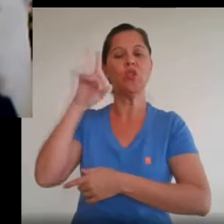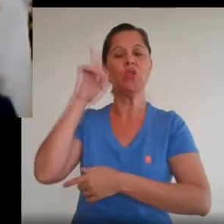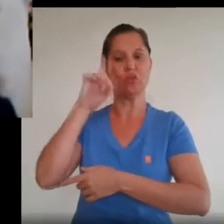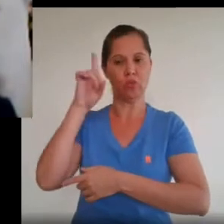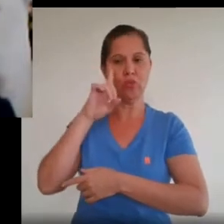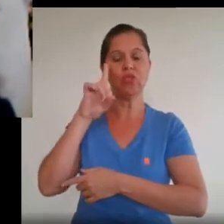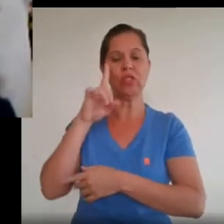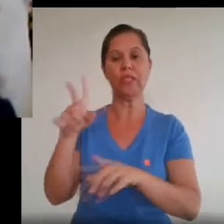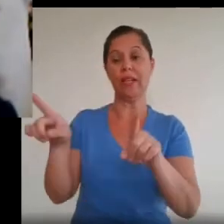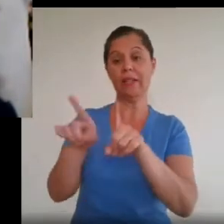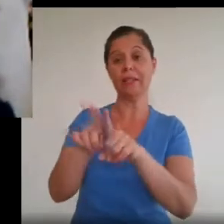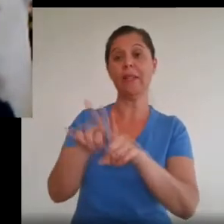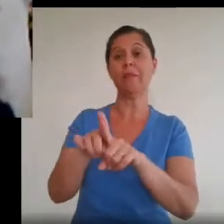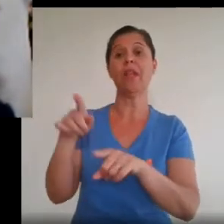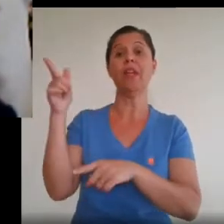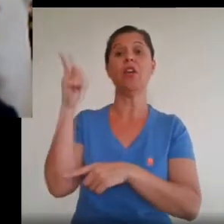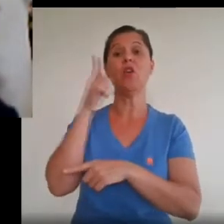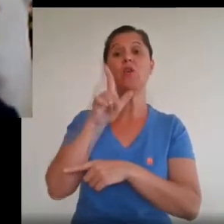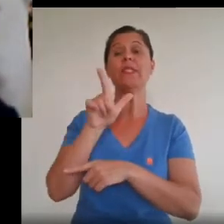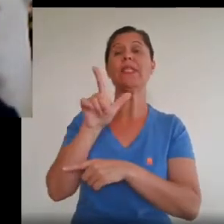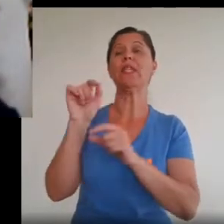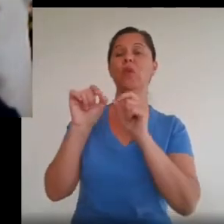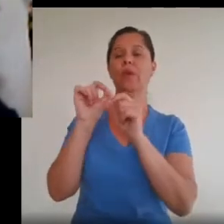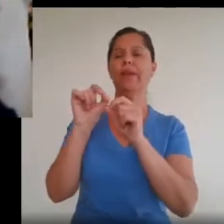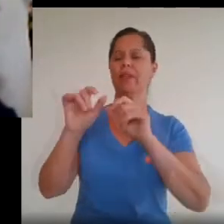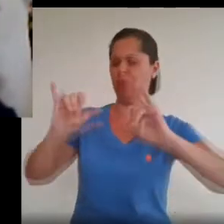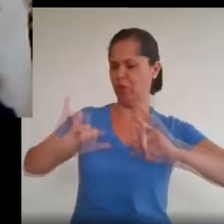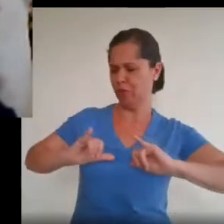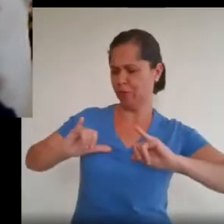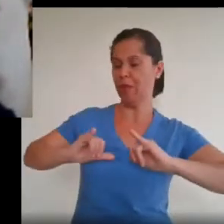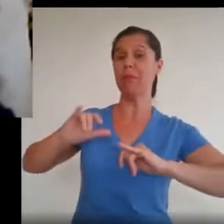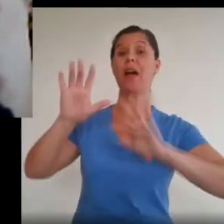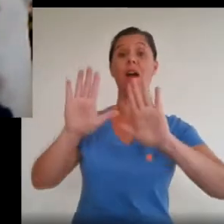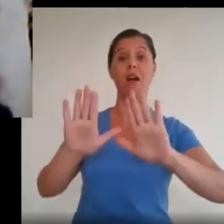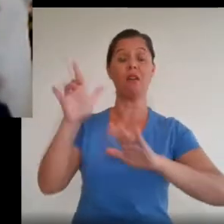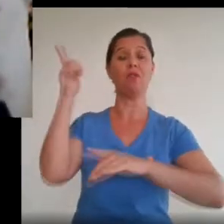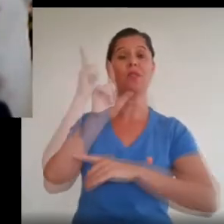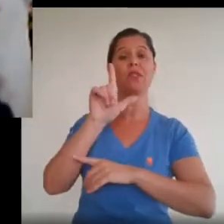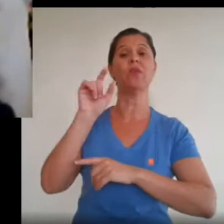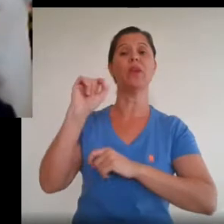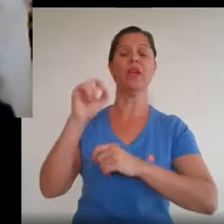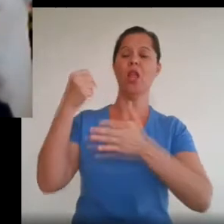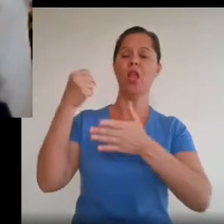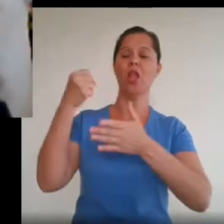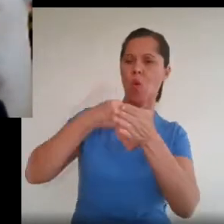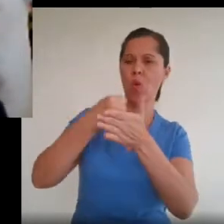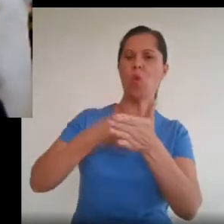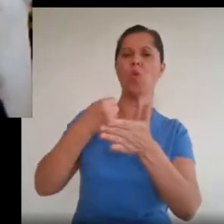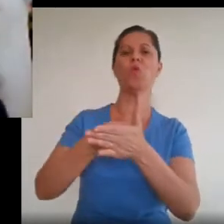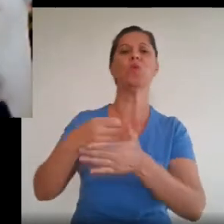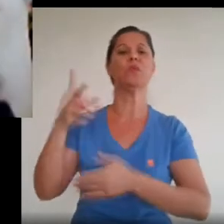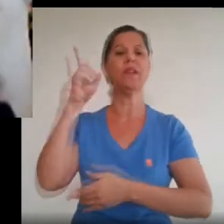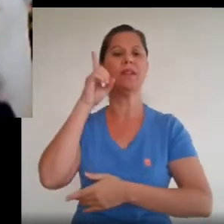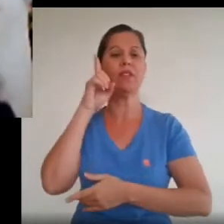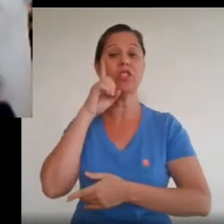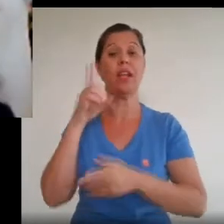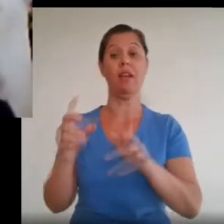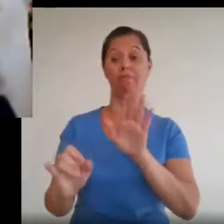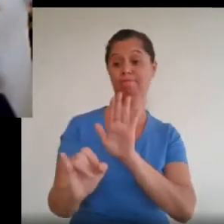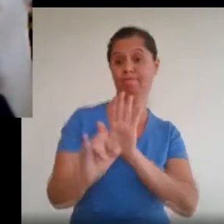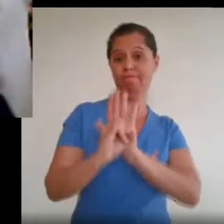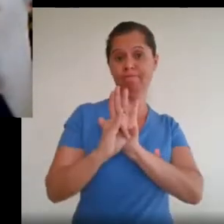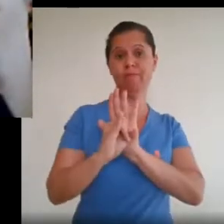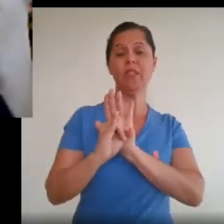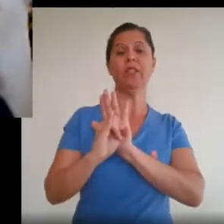e também a gente ganhar terreno nas lutas pelas políticas identitárias, extremamente necessárias nesse momento